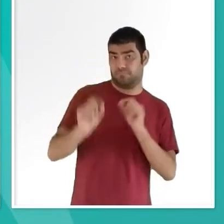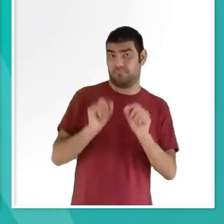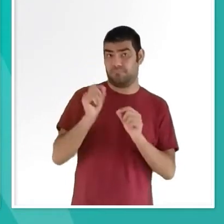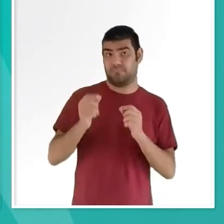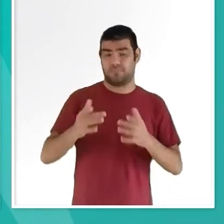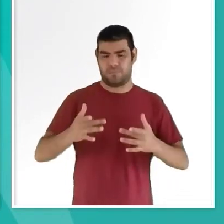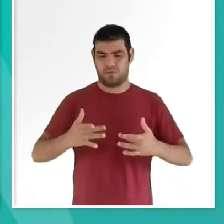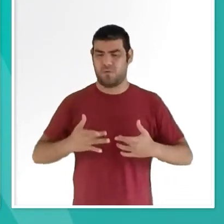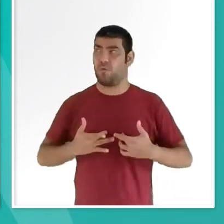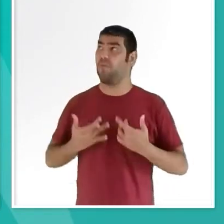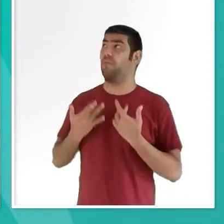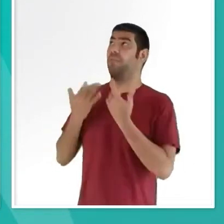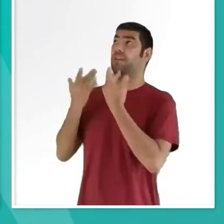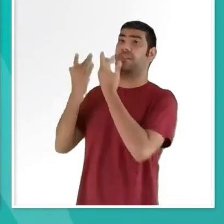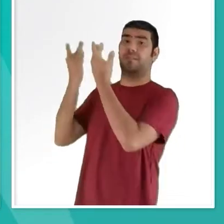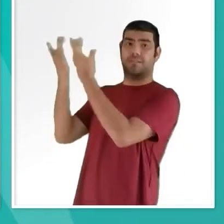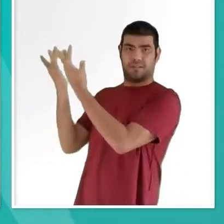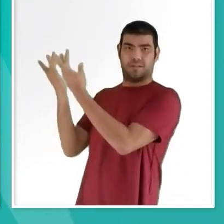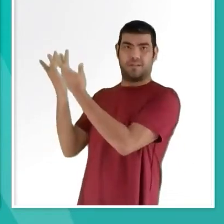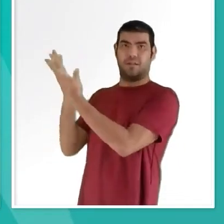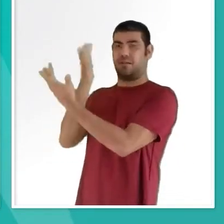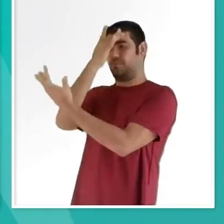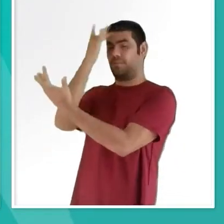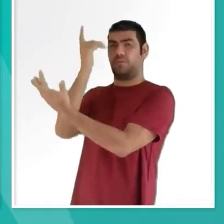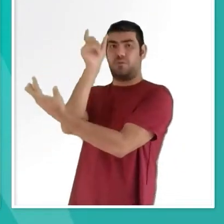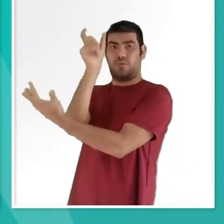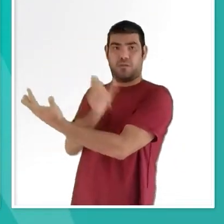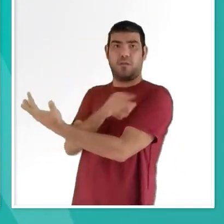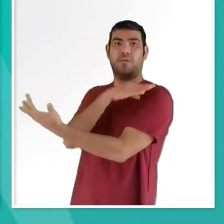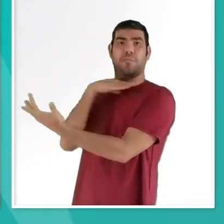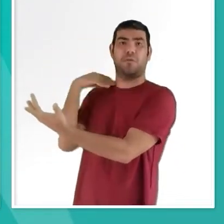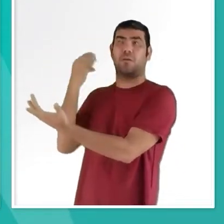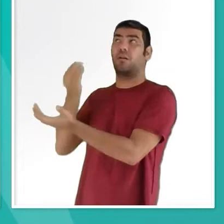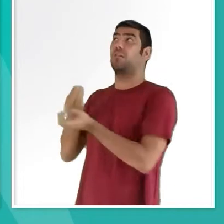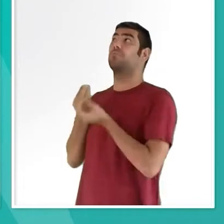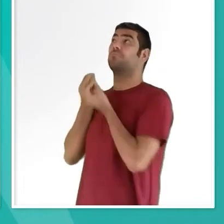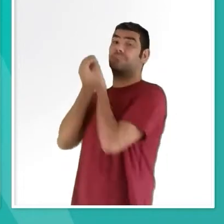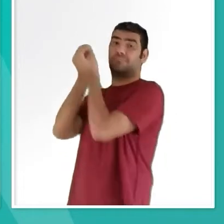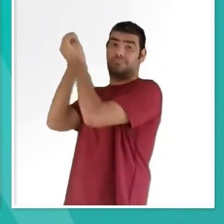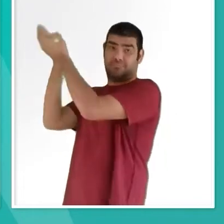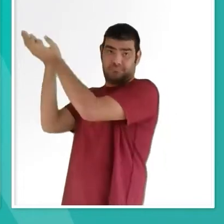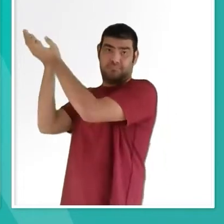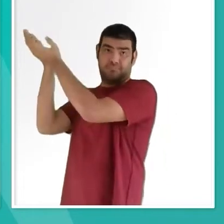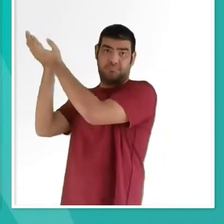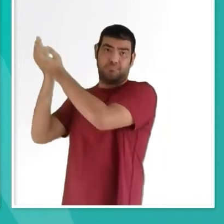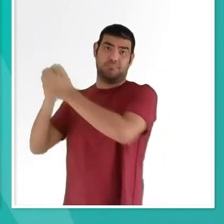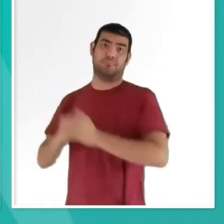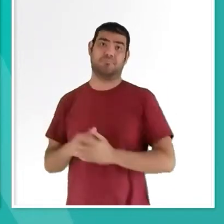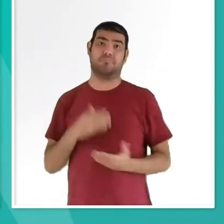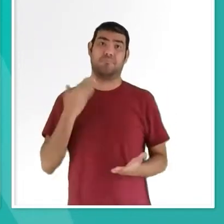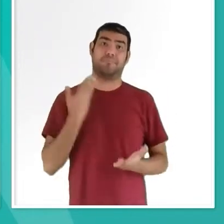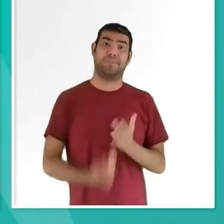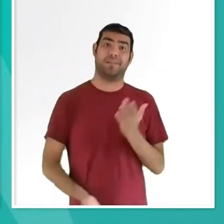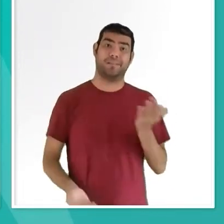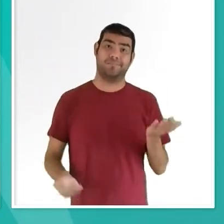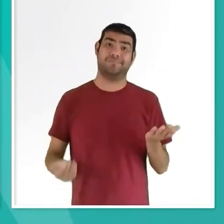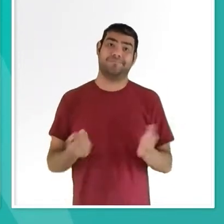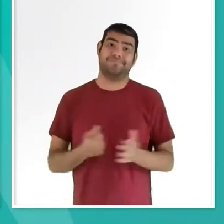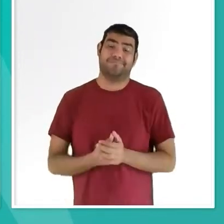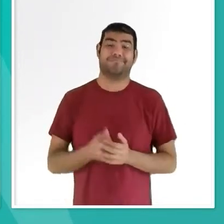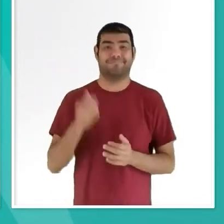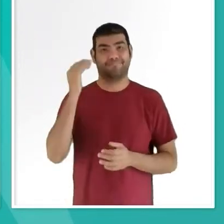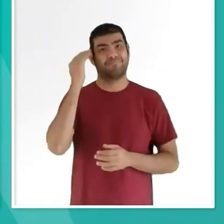deuses a carne, o sangue dos que perderam, certo? Então, havia esse